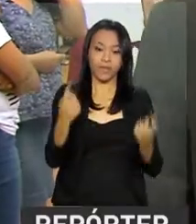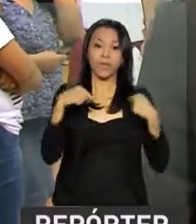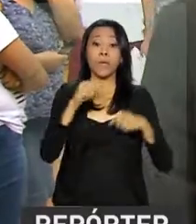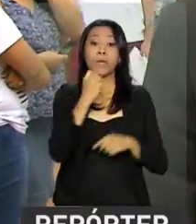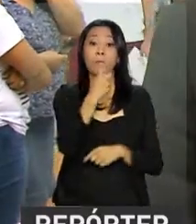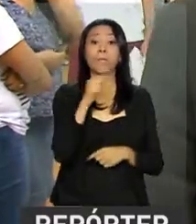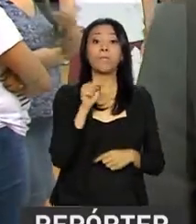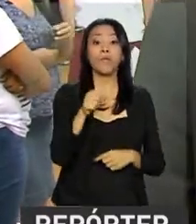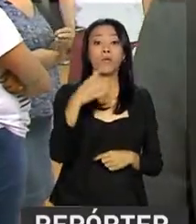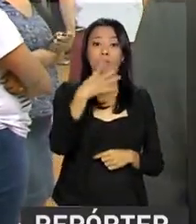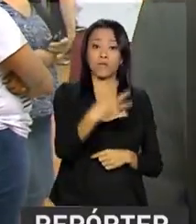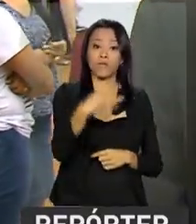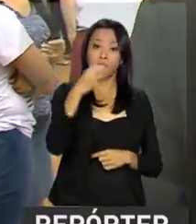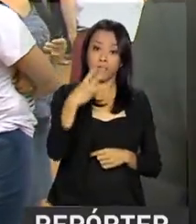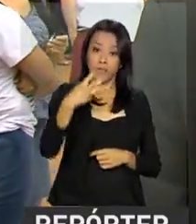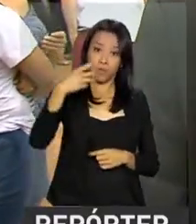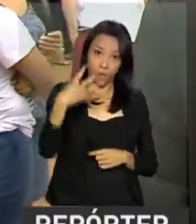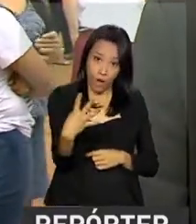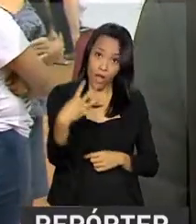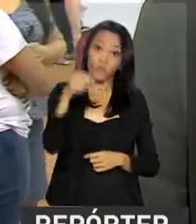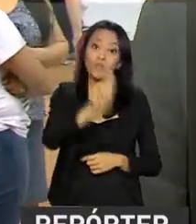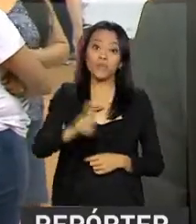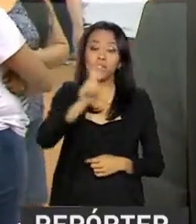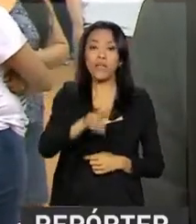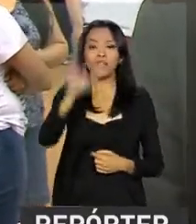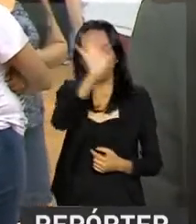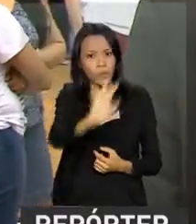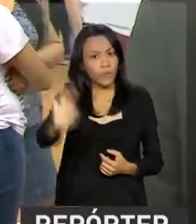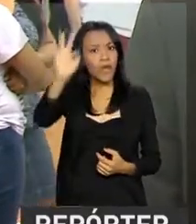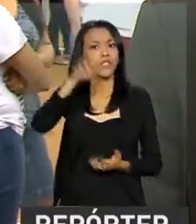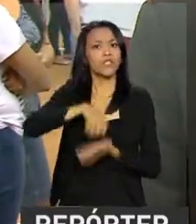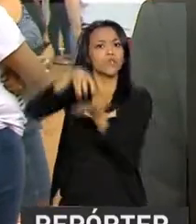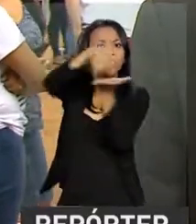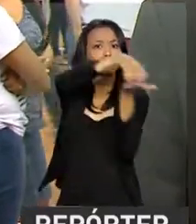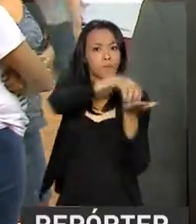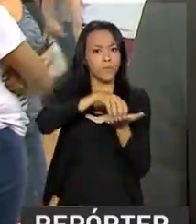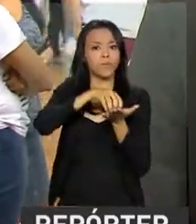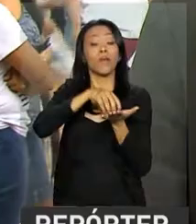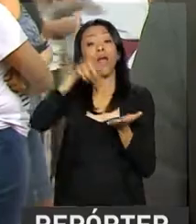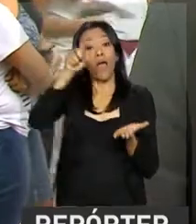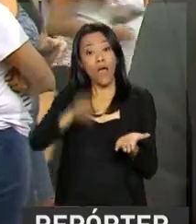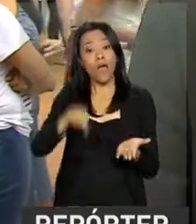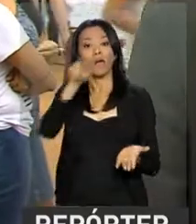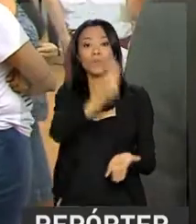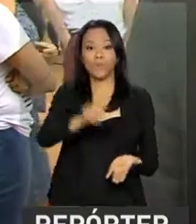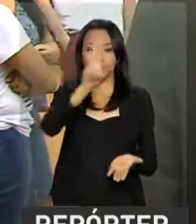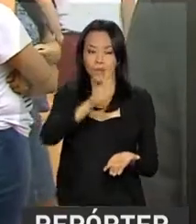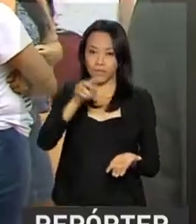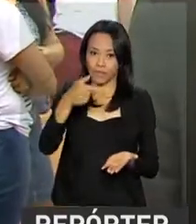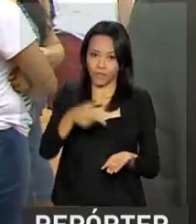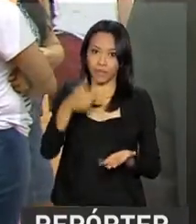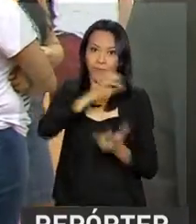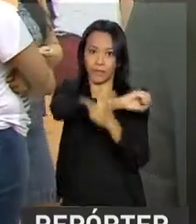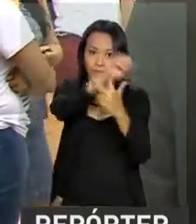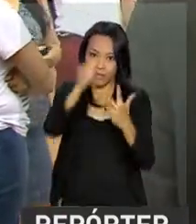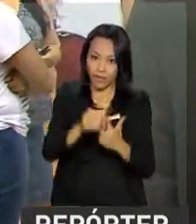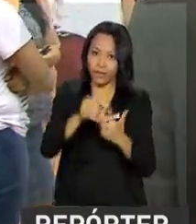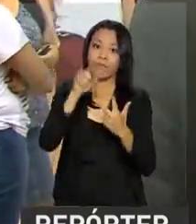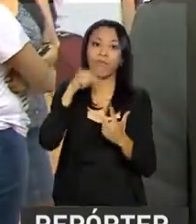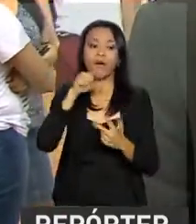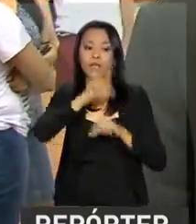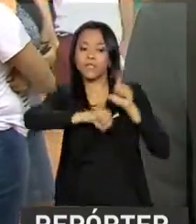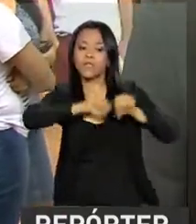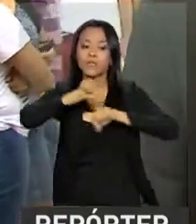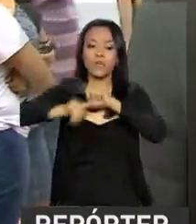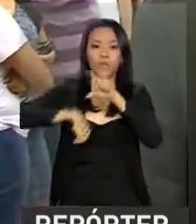1434 faculdade as universidades e centros universitários utiliza o enem como uma forma de seleção